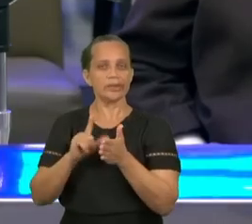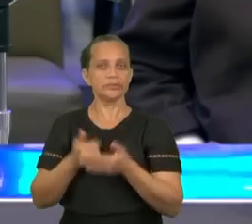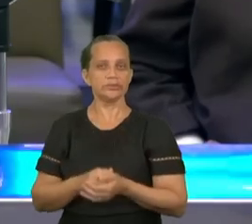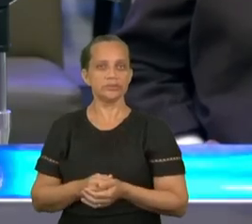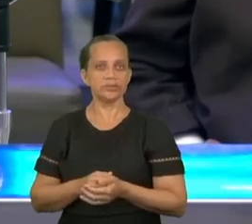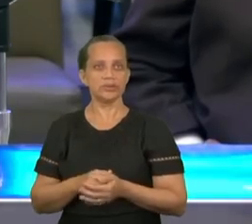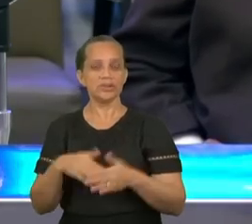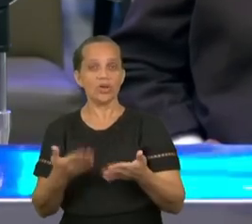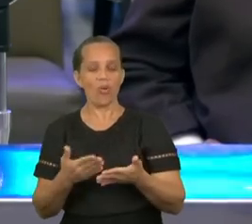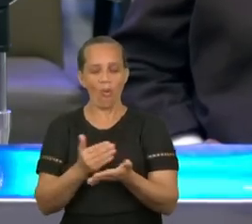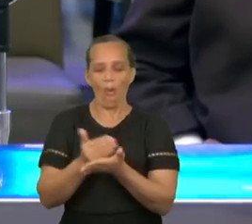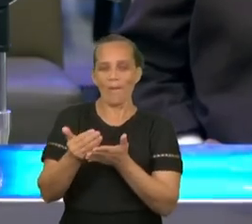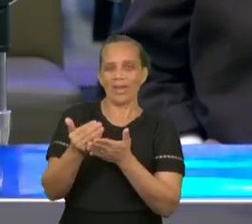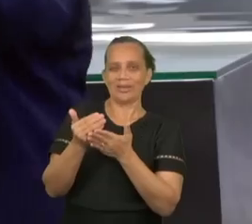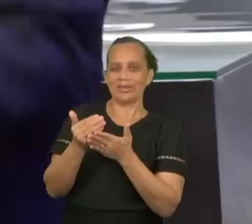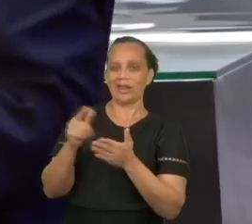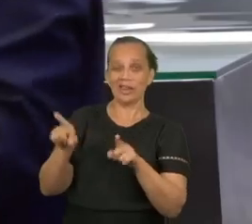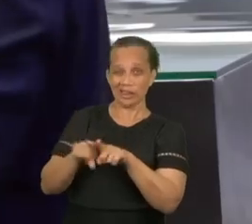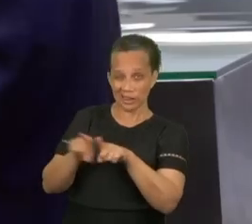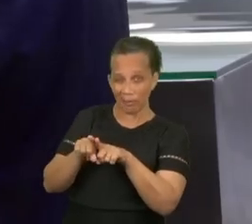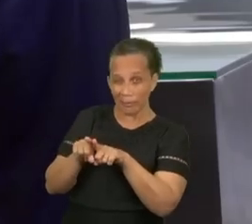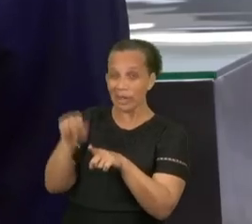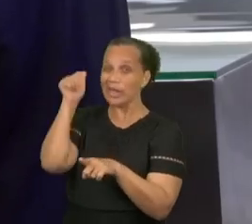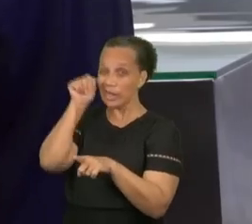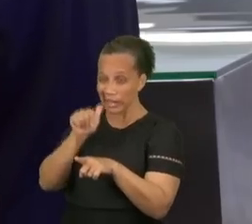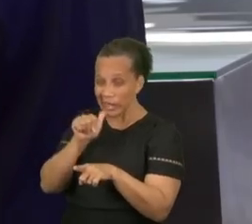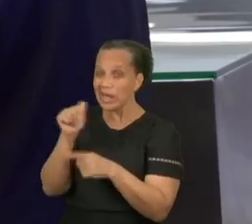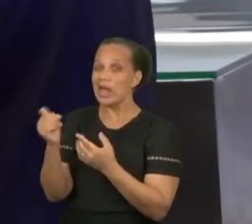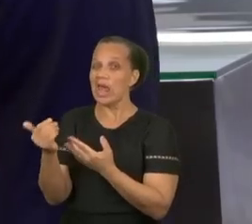começa a mocinha namorar até com homens casados